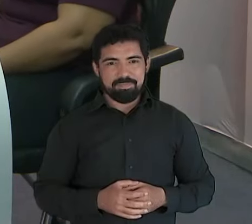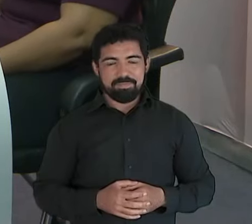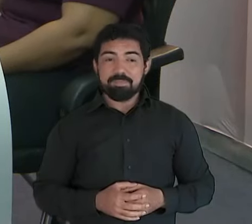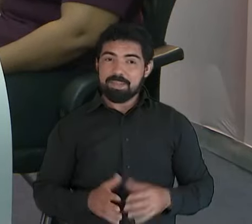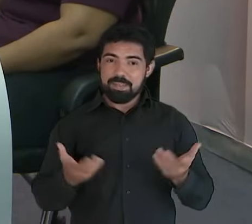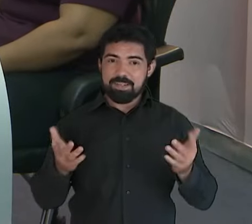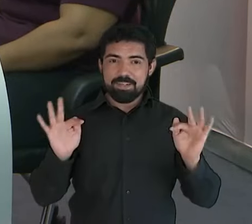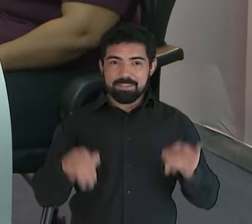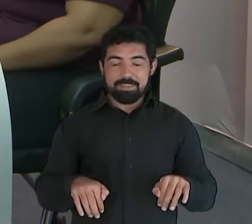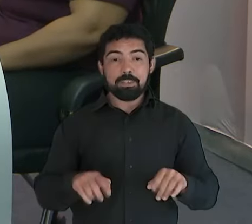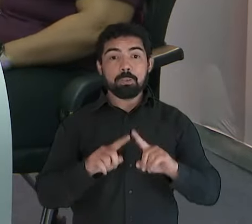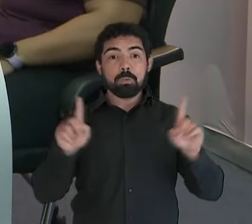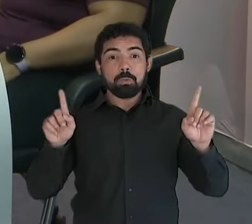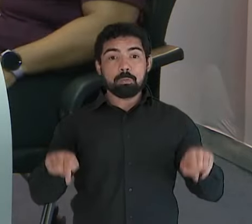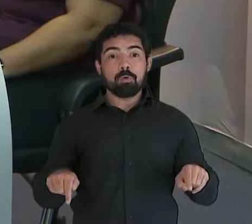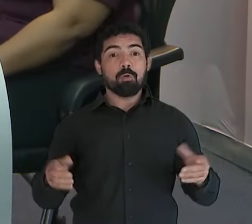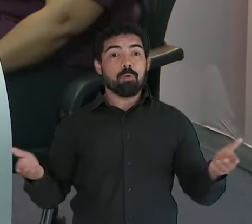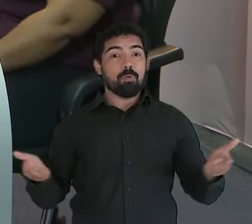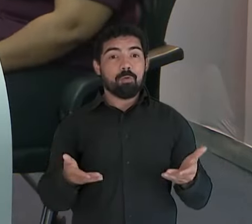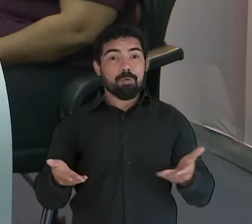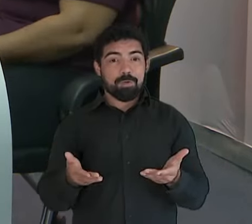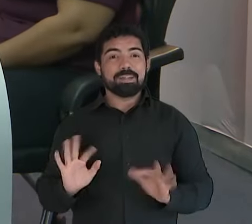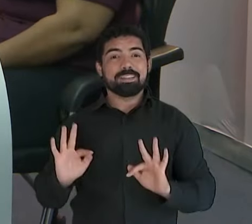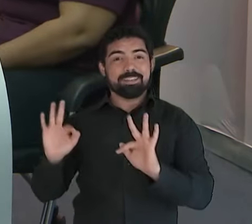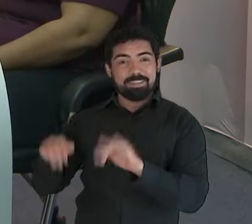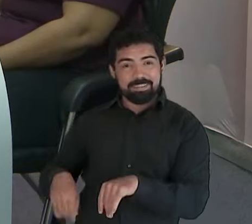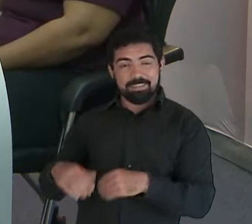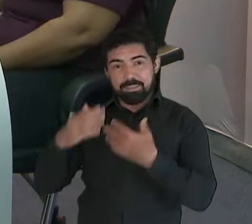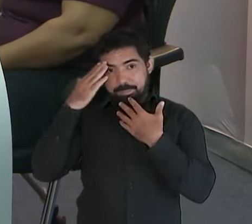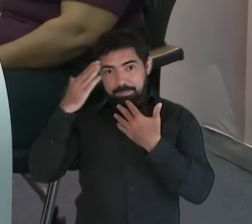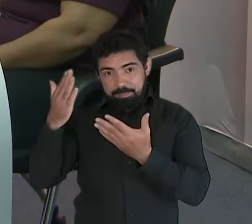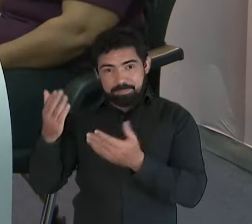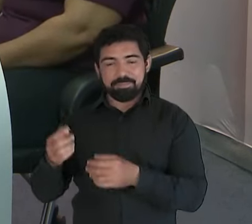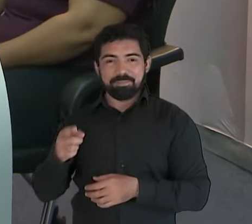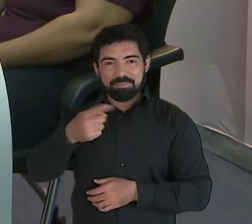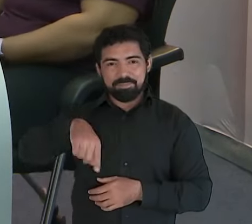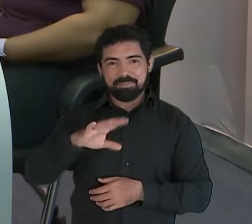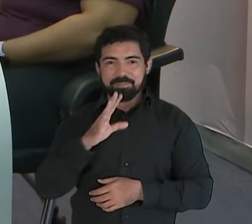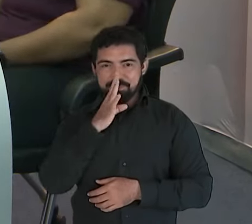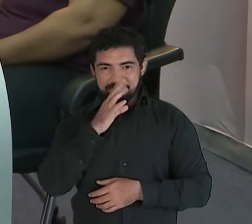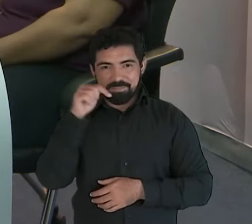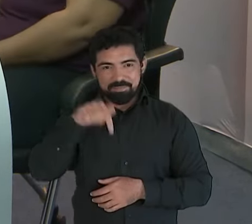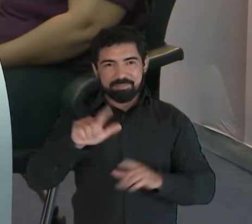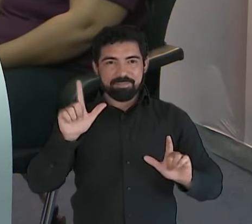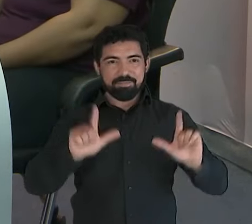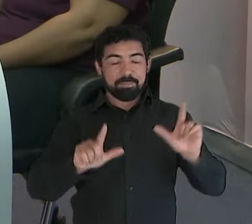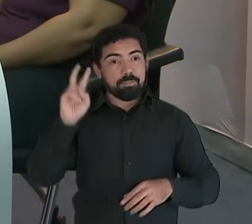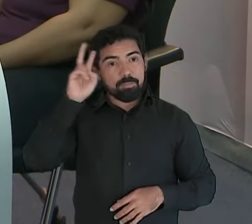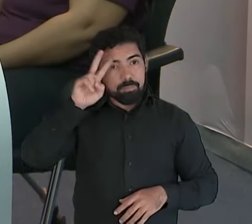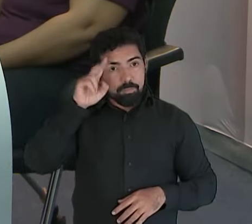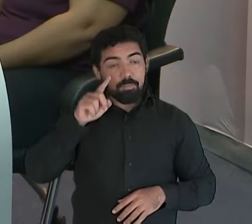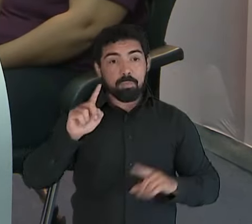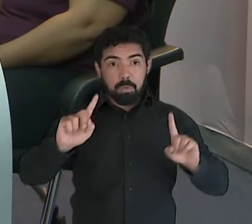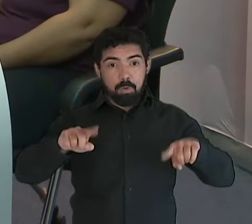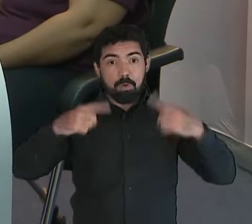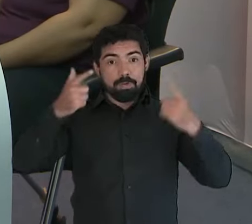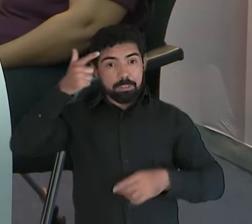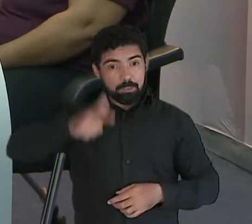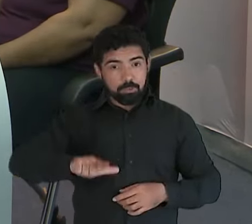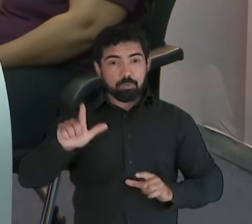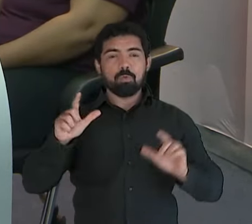isso. O Lugar de Fala de hoje fica por aqui. Obrigada pela sua companhia. E lembrando que você pode rever o programa